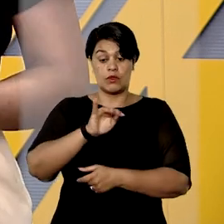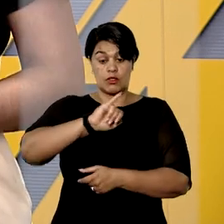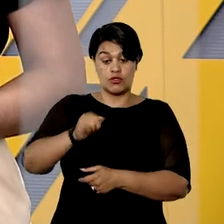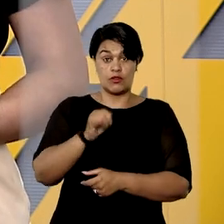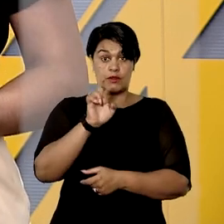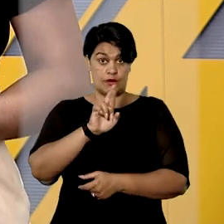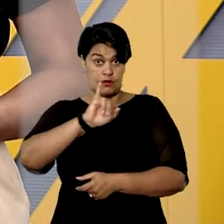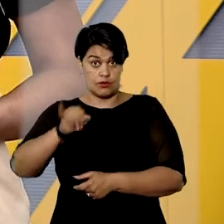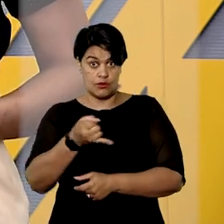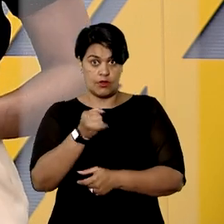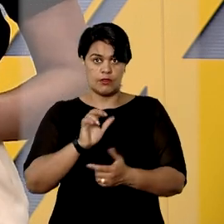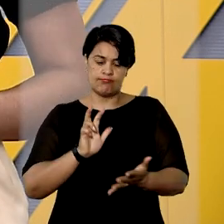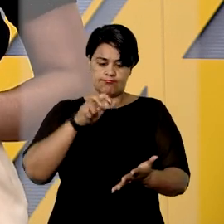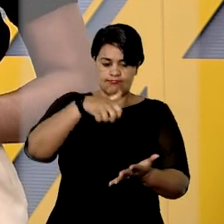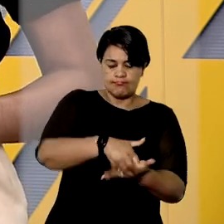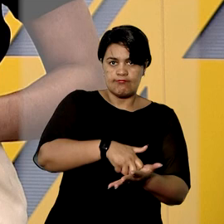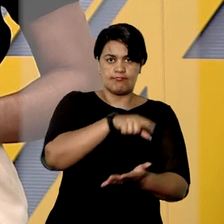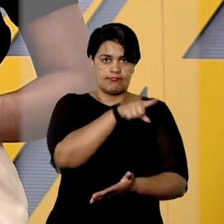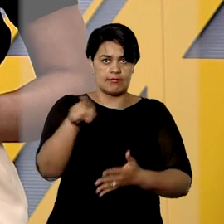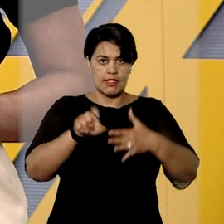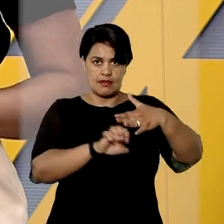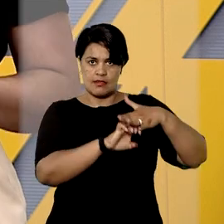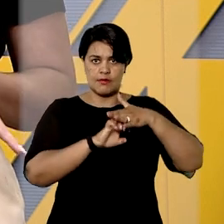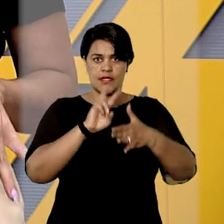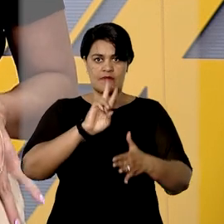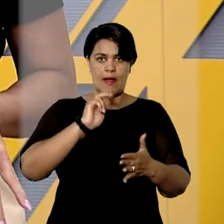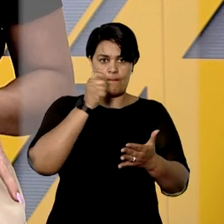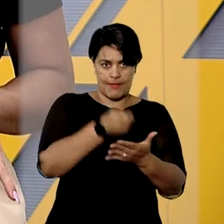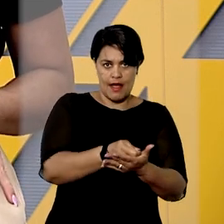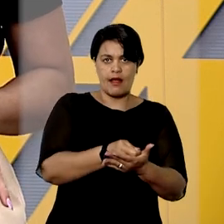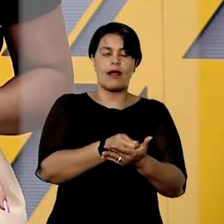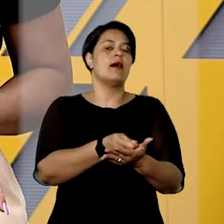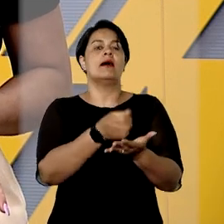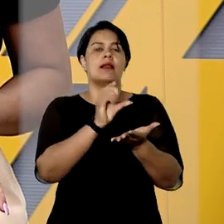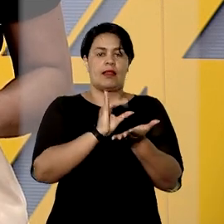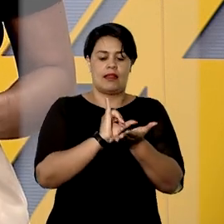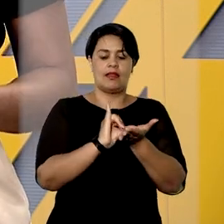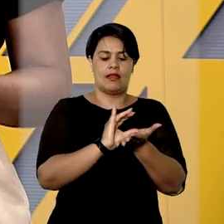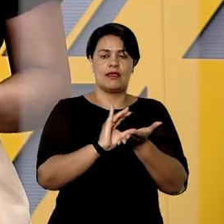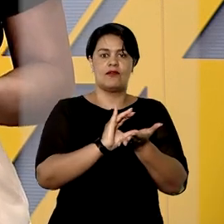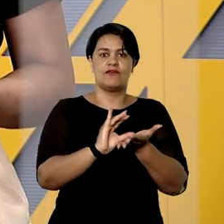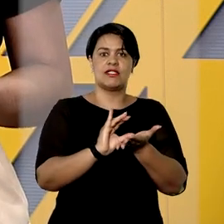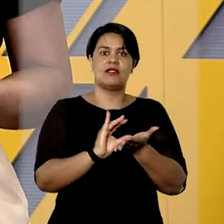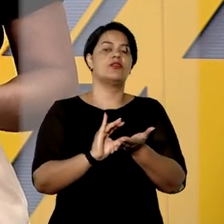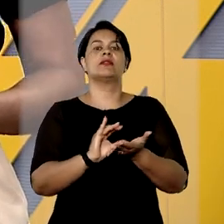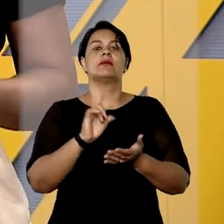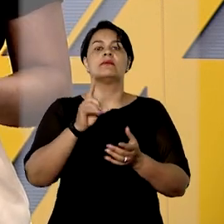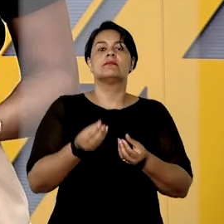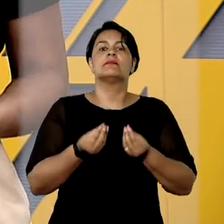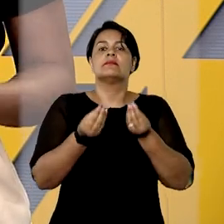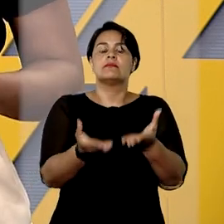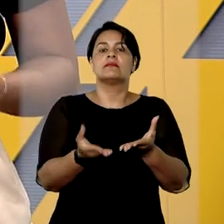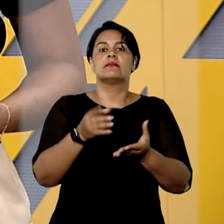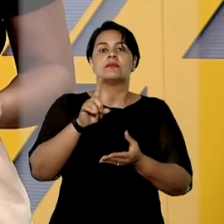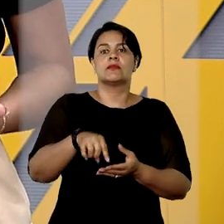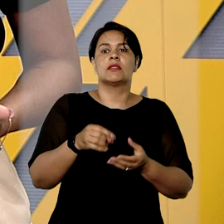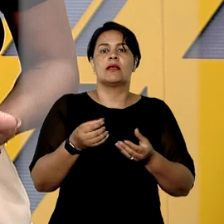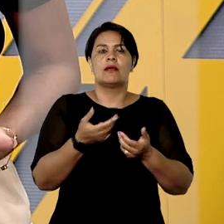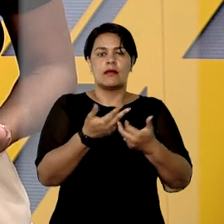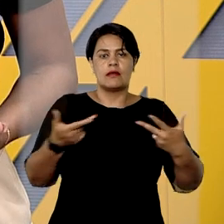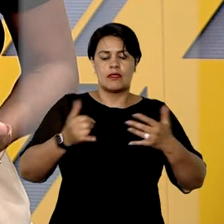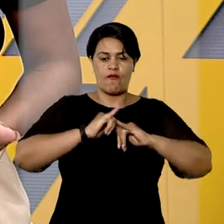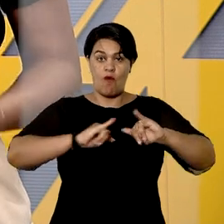Janeiro condenou as operadoras ao pagamento de indenização por danos morais coletivos e determinou que prestassem as